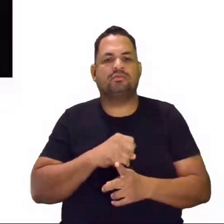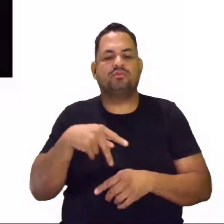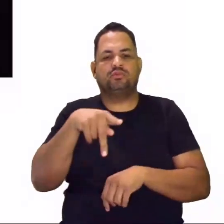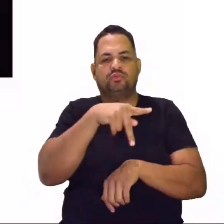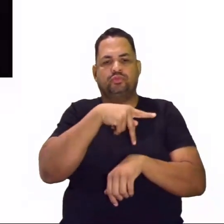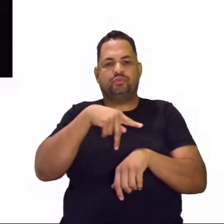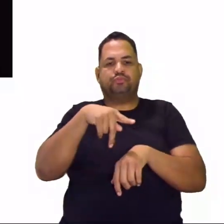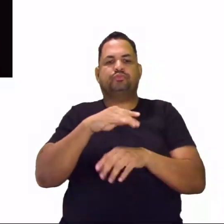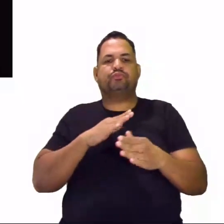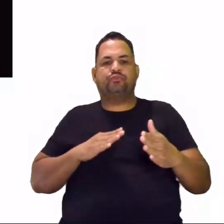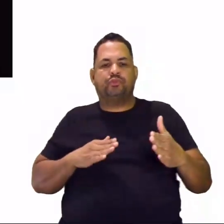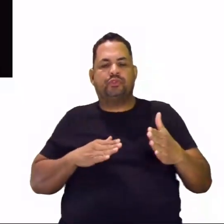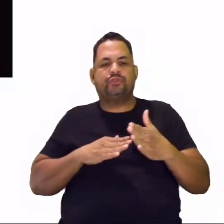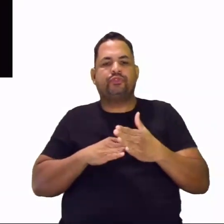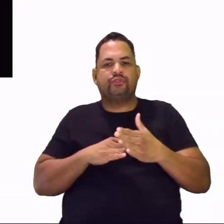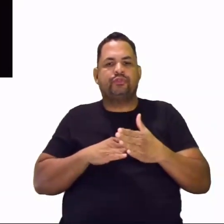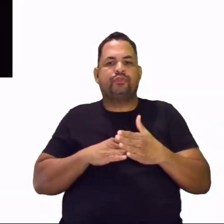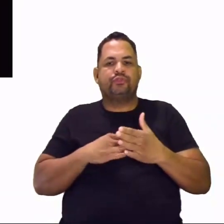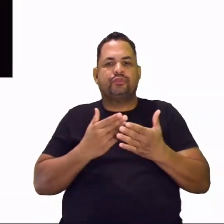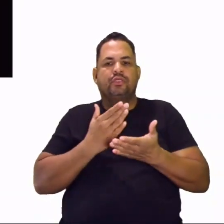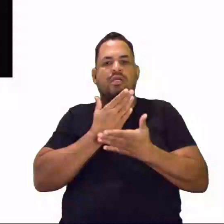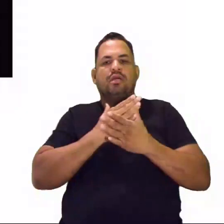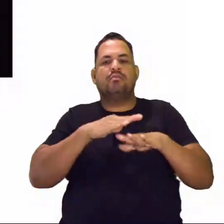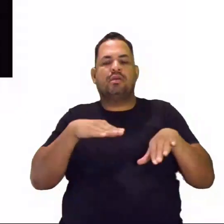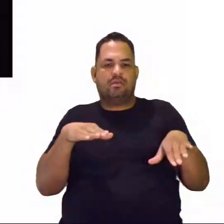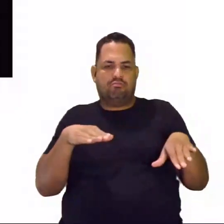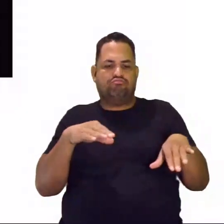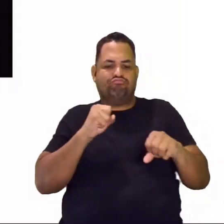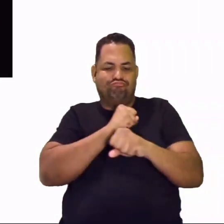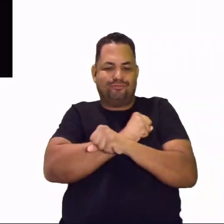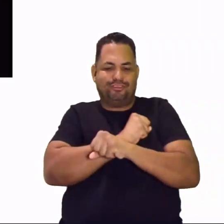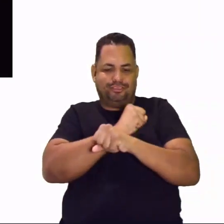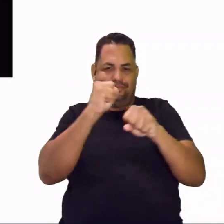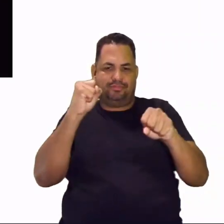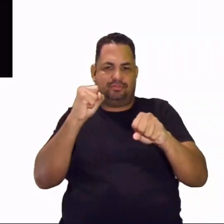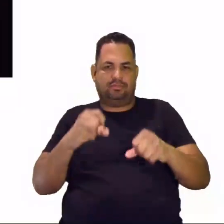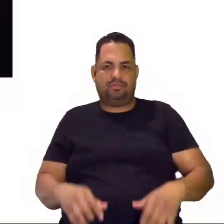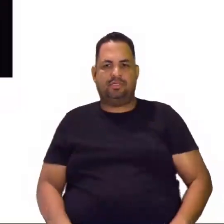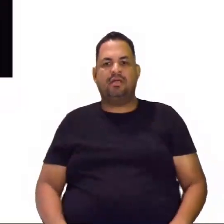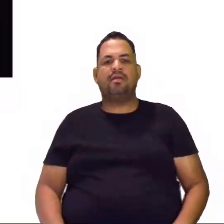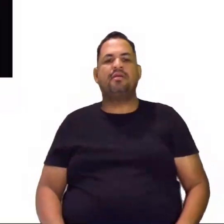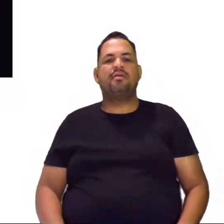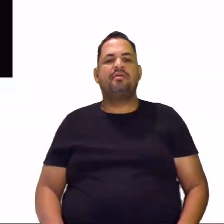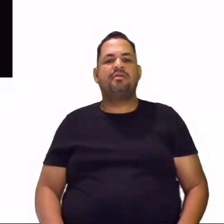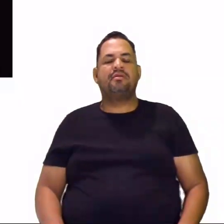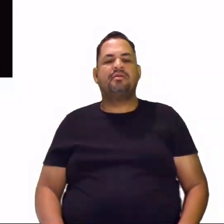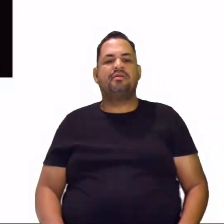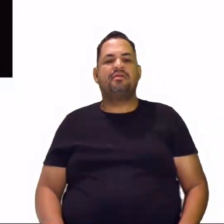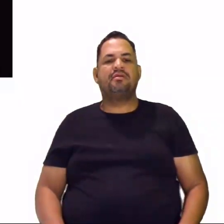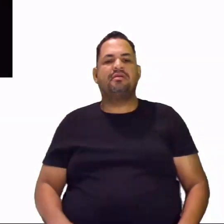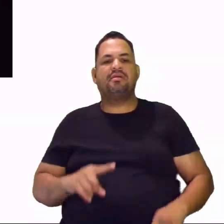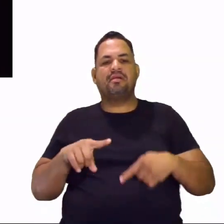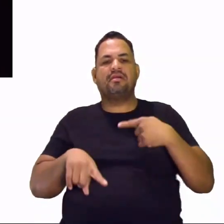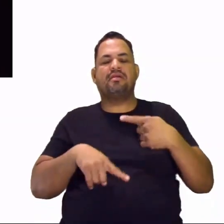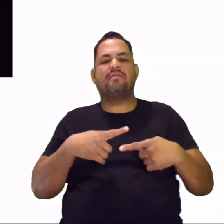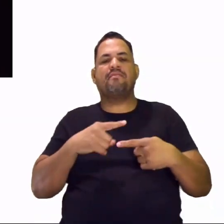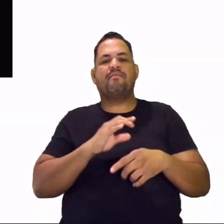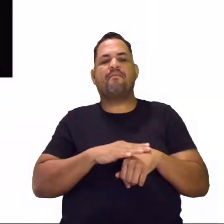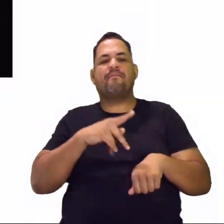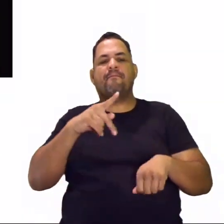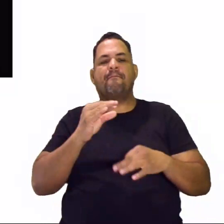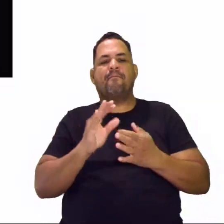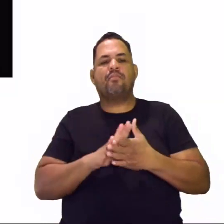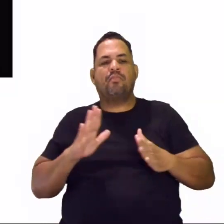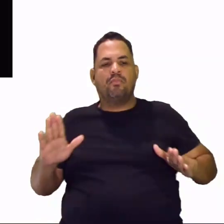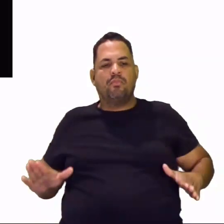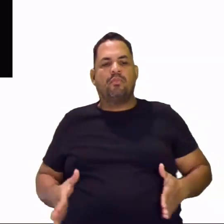Foi o último a aderir à abolição. Então, uma vez que a sociedade pós-abolição continuou a